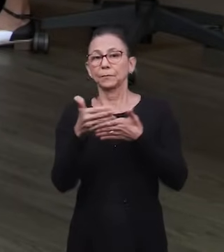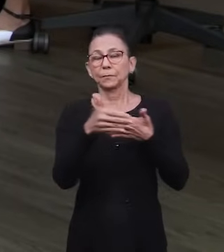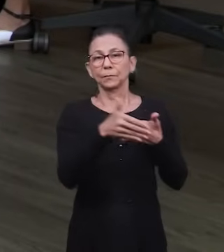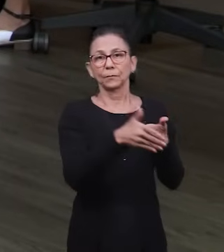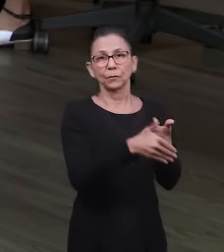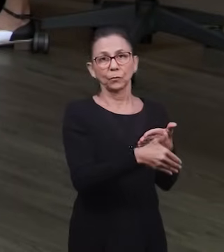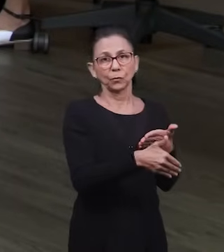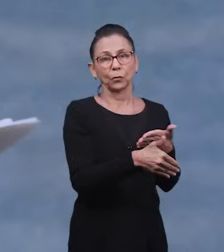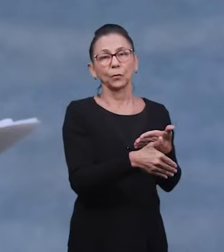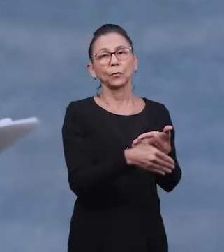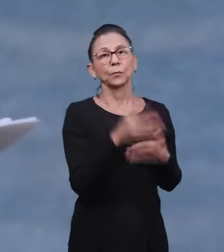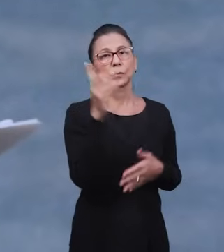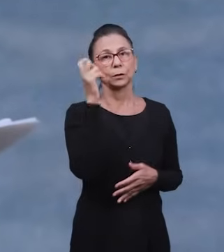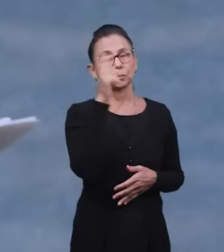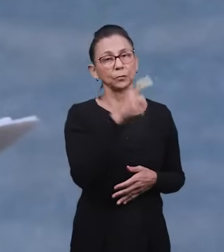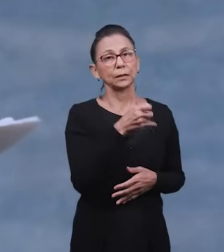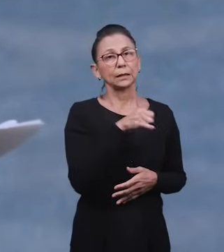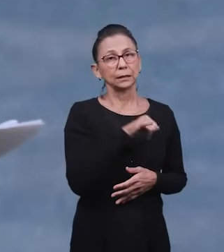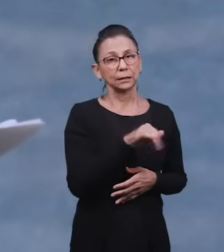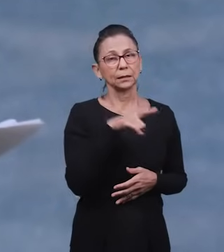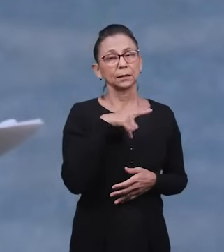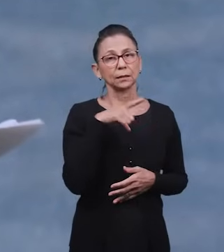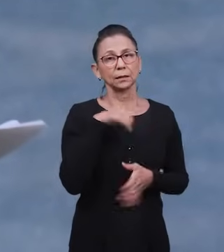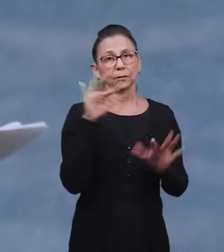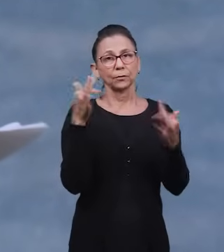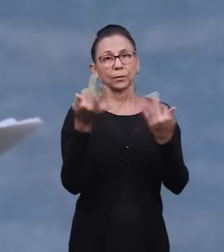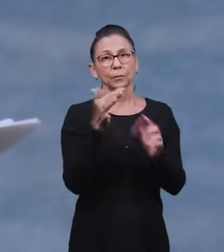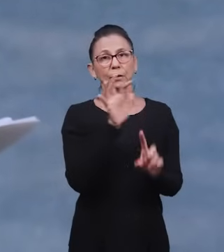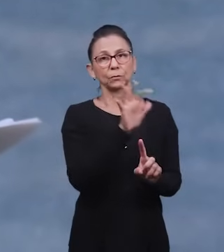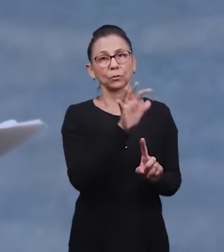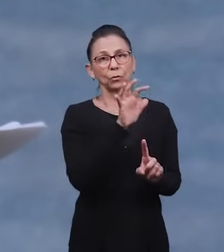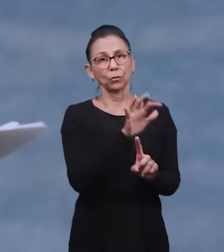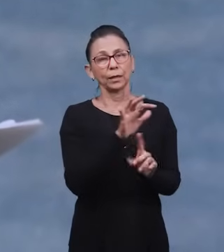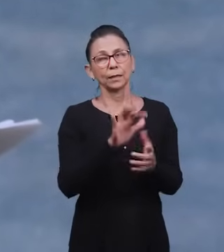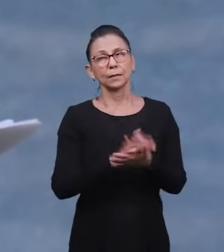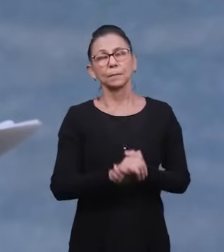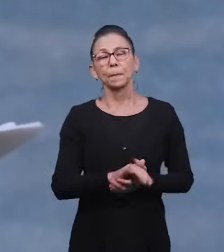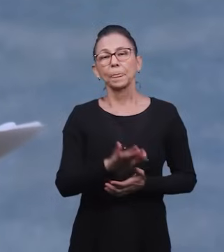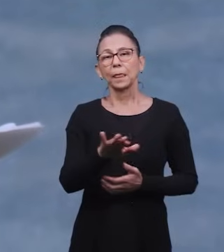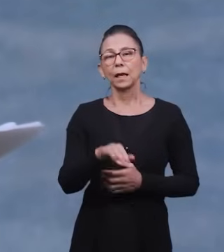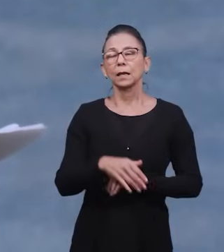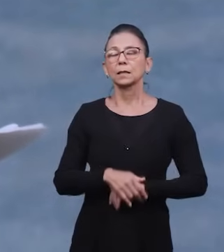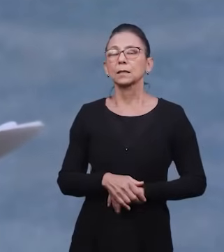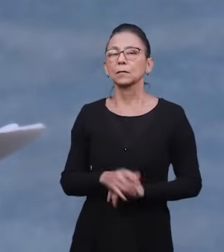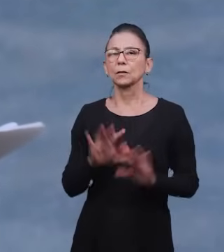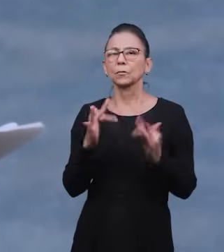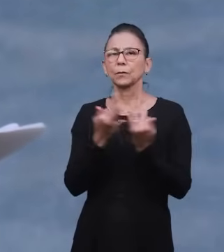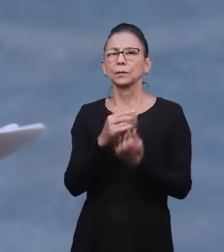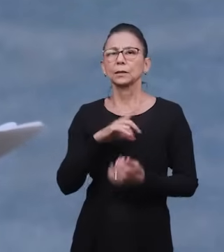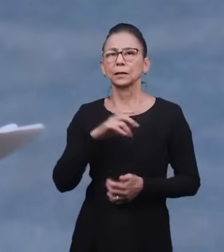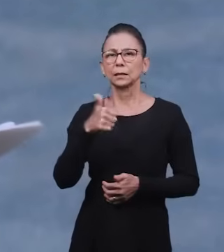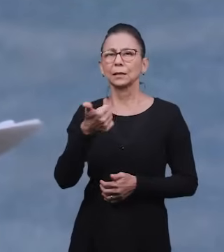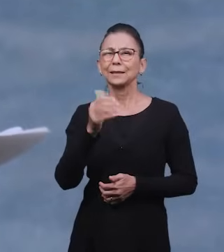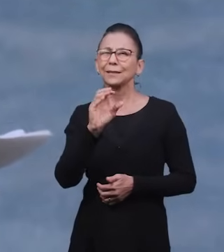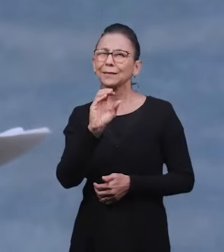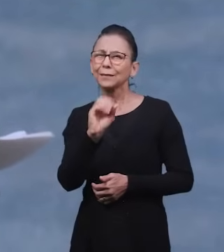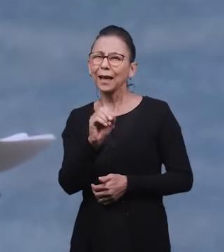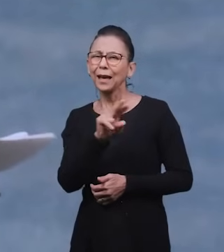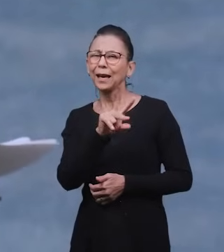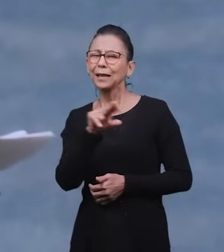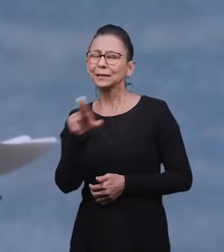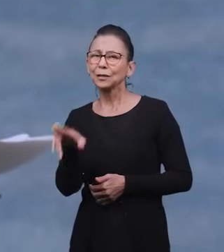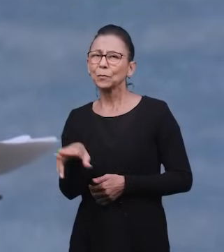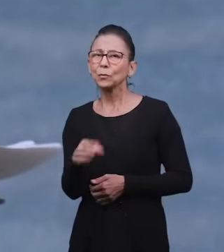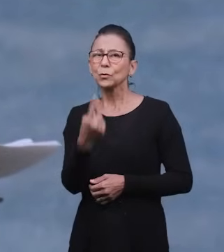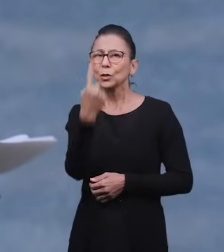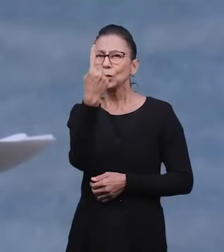algo proeminente na família, fica mais difícil ainda. Uma coisa é ter uma família de 10 irmãos, tal, o pai e a mãe, e aquele lá